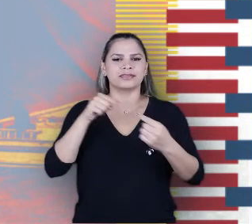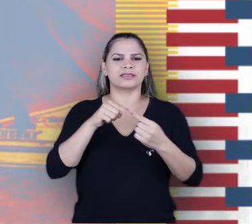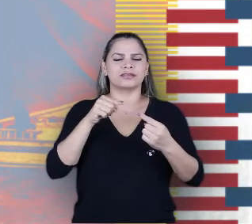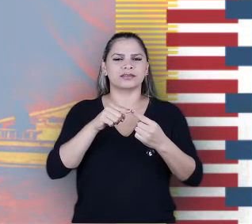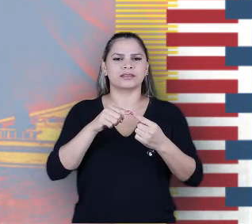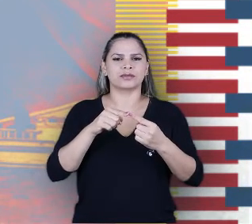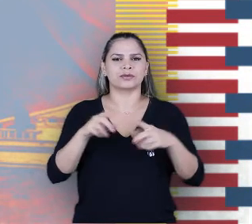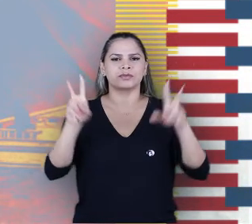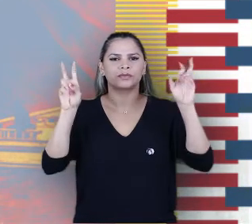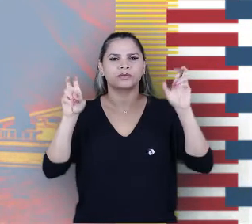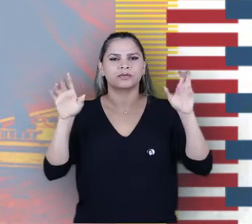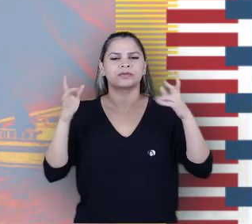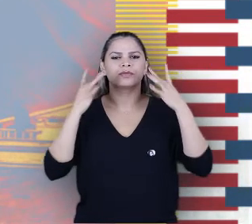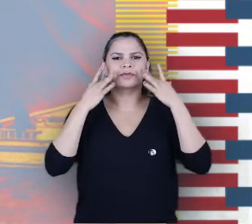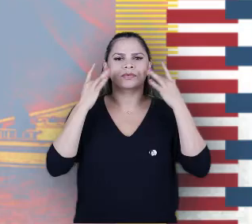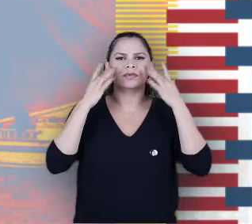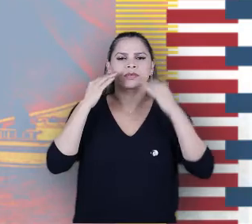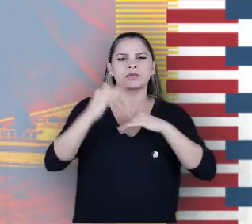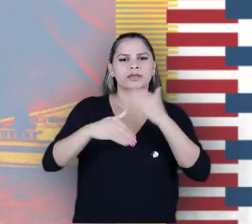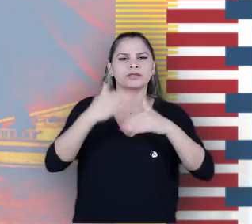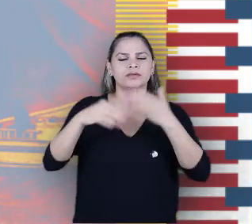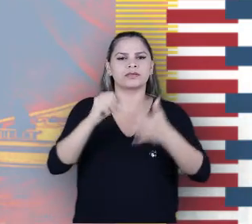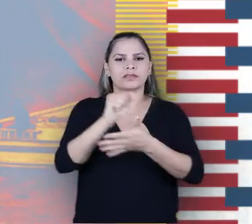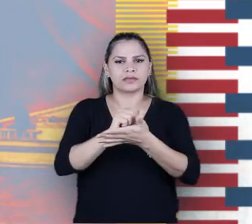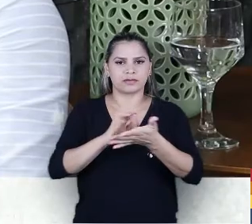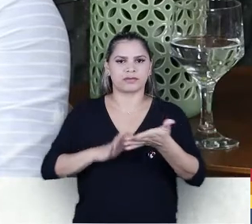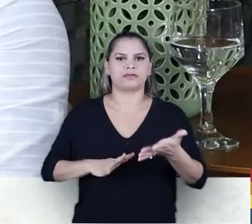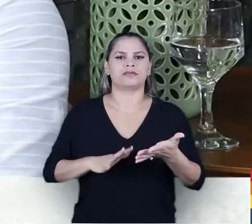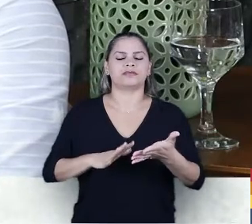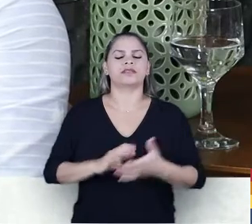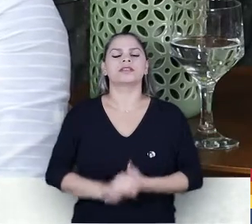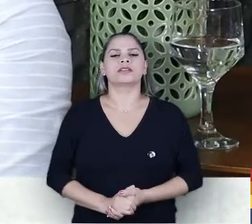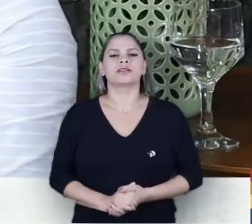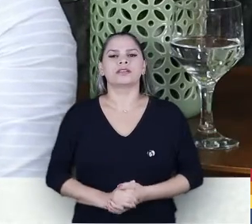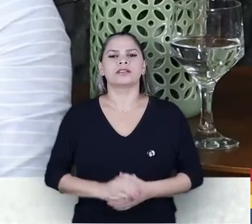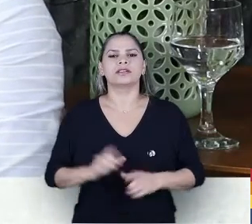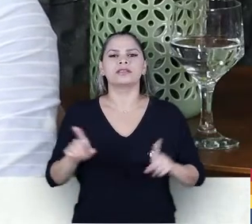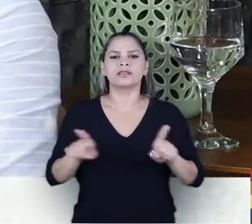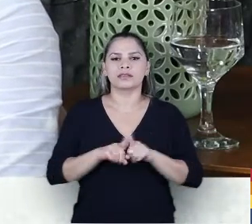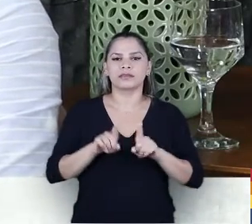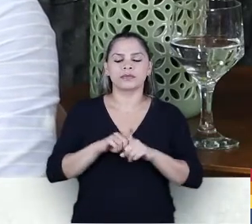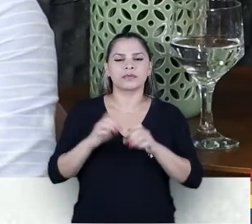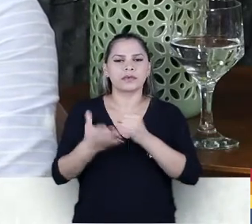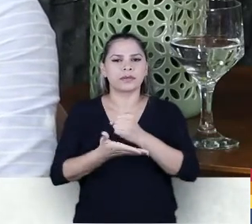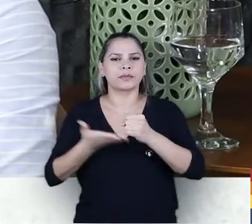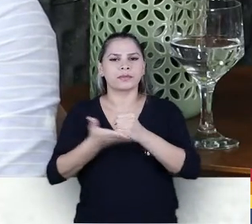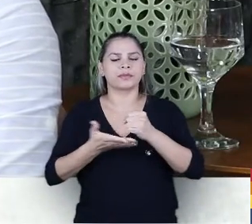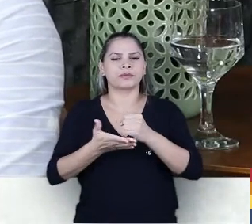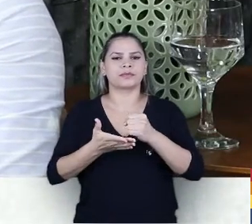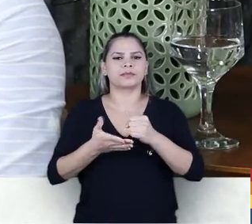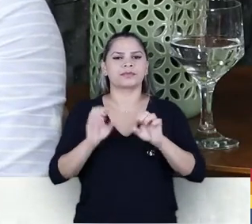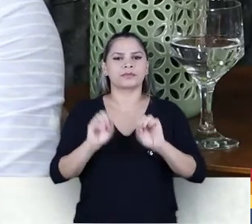da interdisciplinaridade e da transdisciplinaridade. Tá?